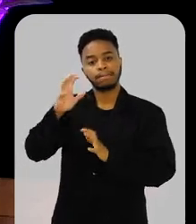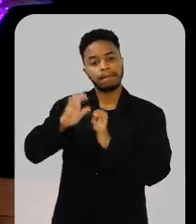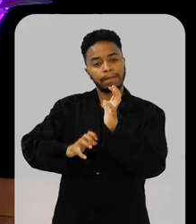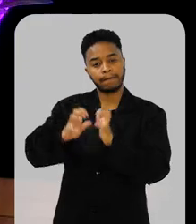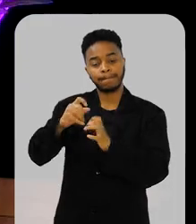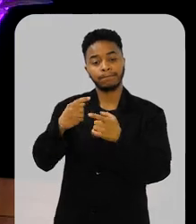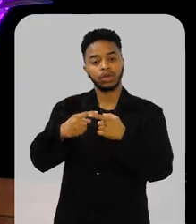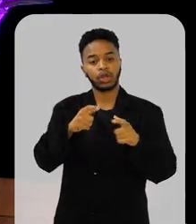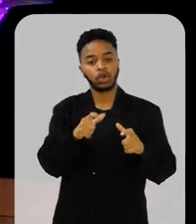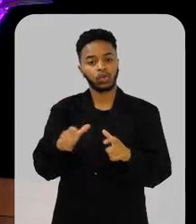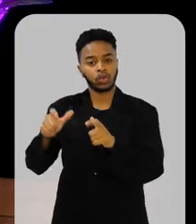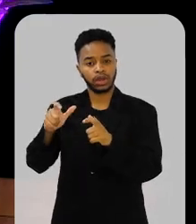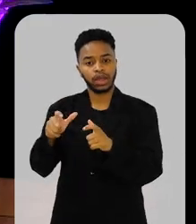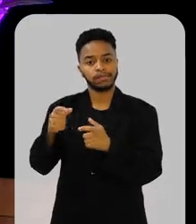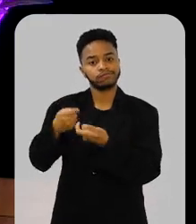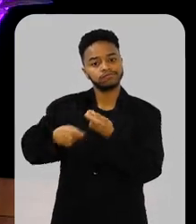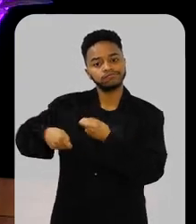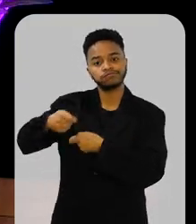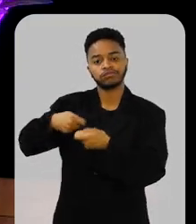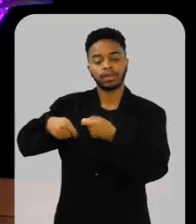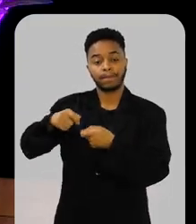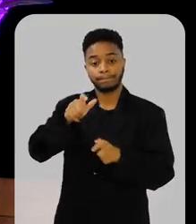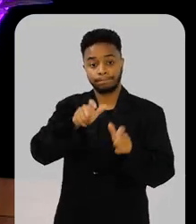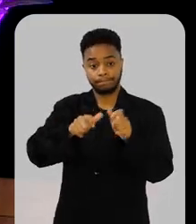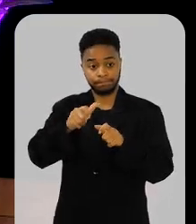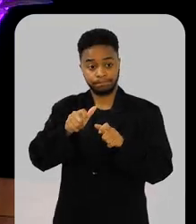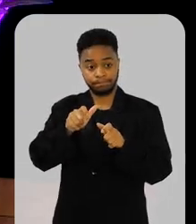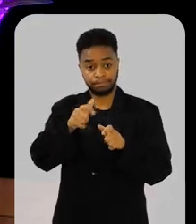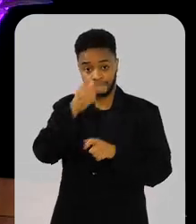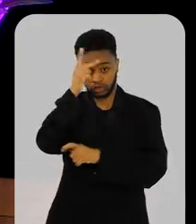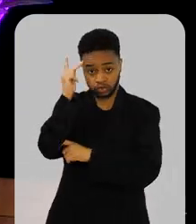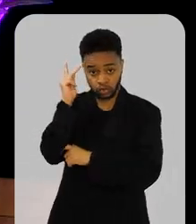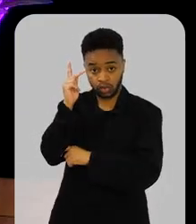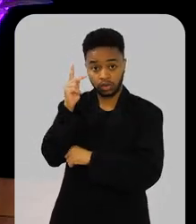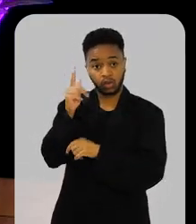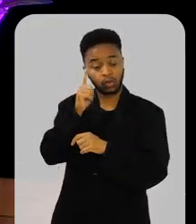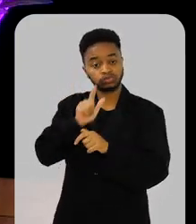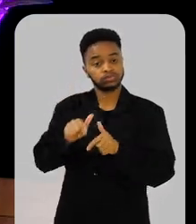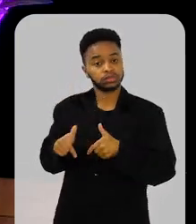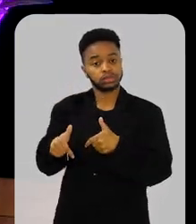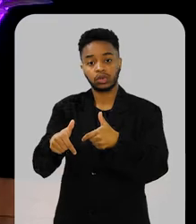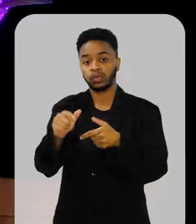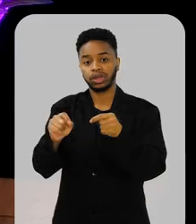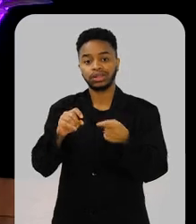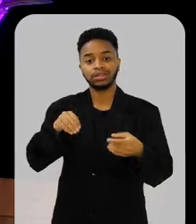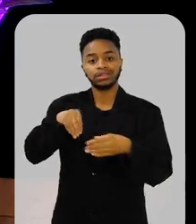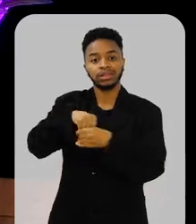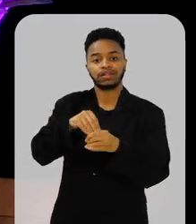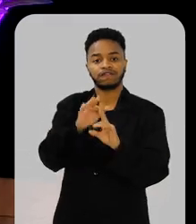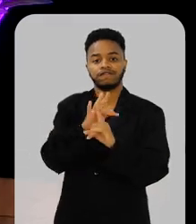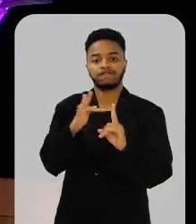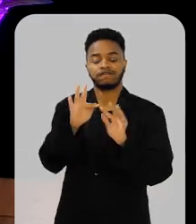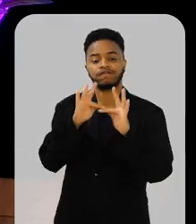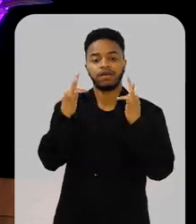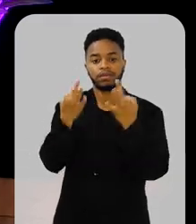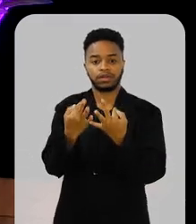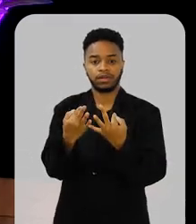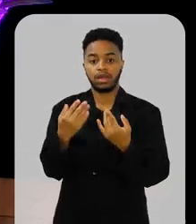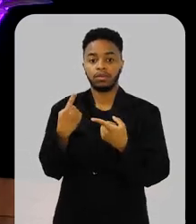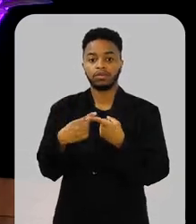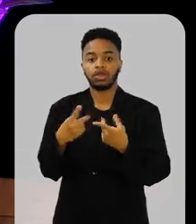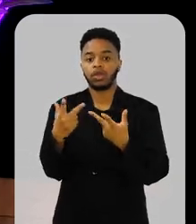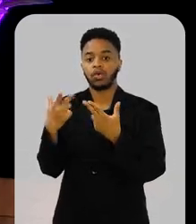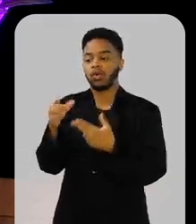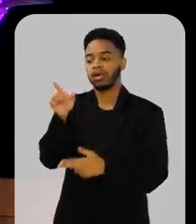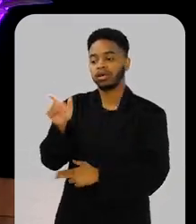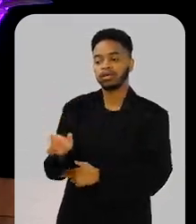Espaços onde a mediação de conflito, mediadores, possam atuar na família. Porque, como a